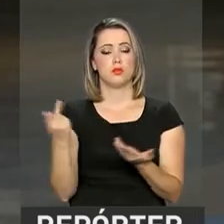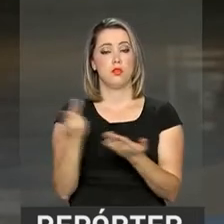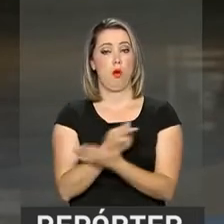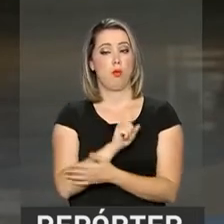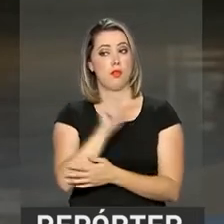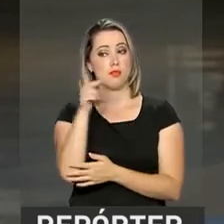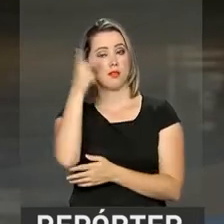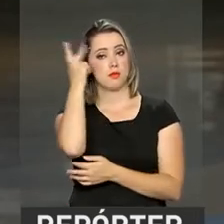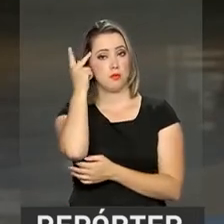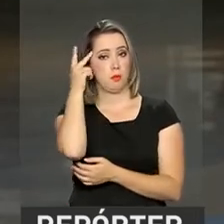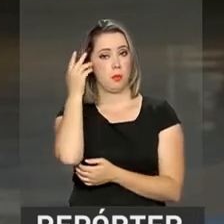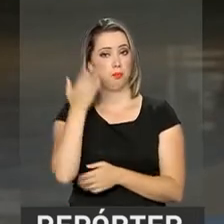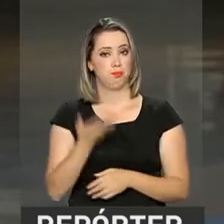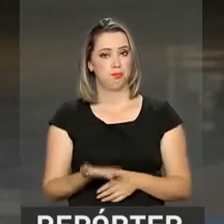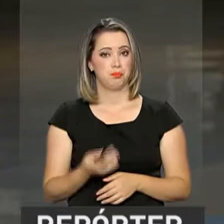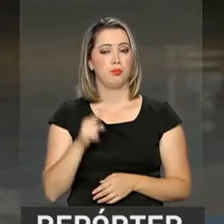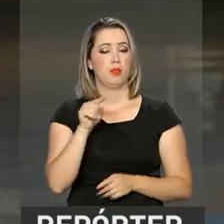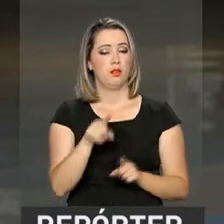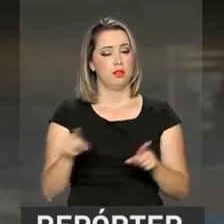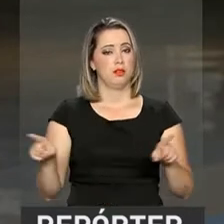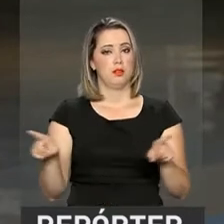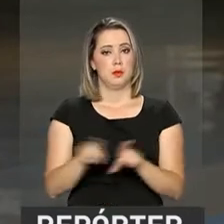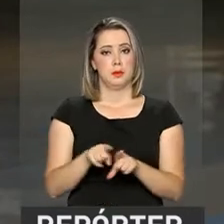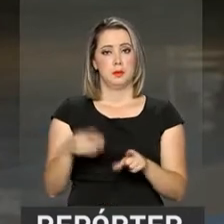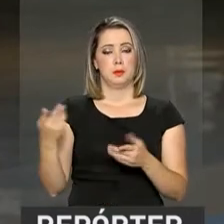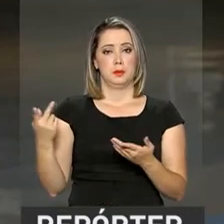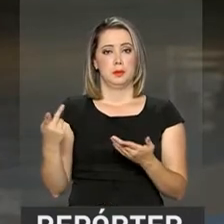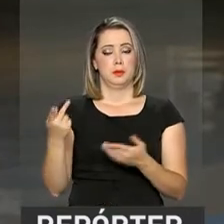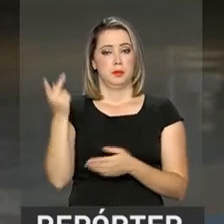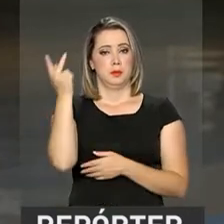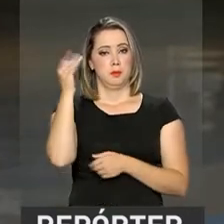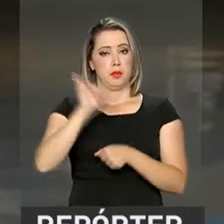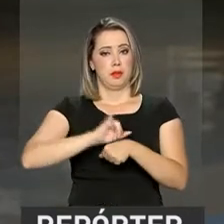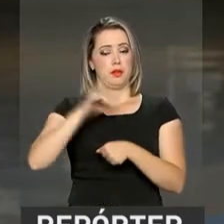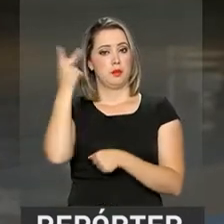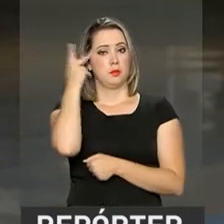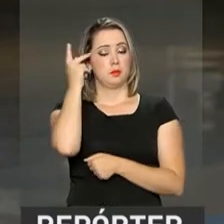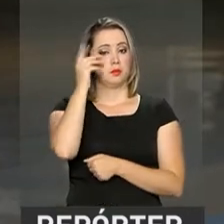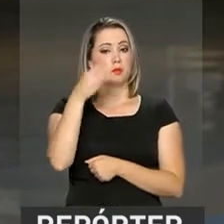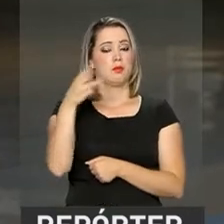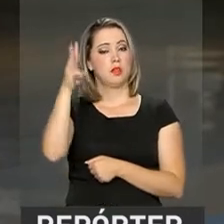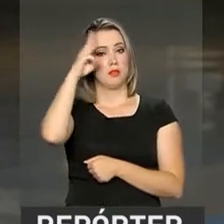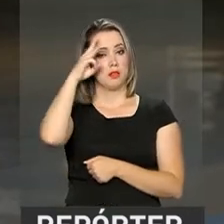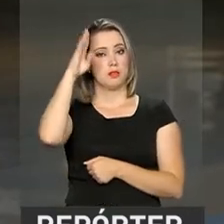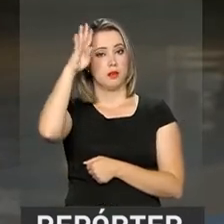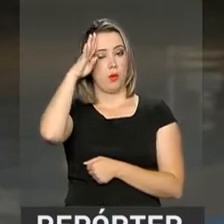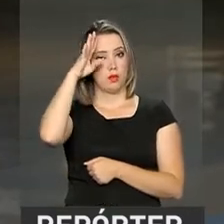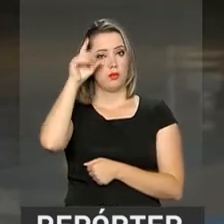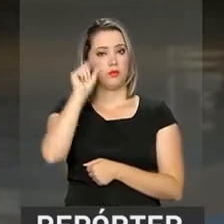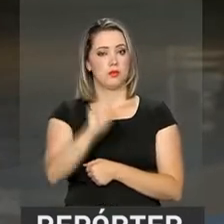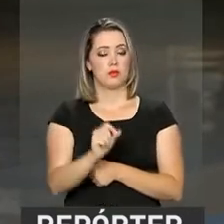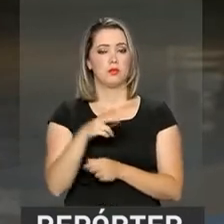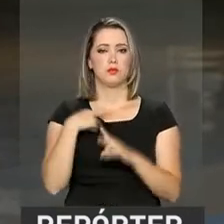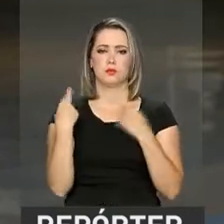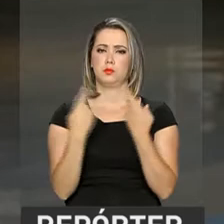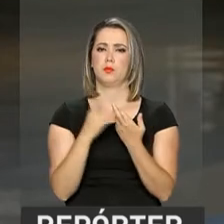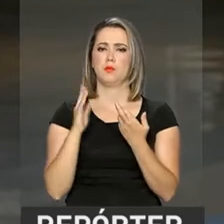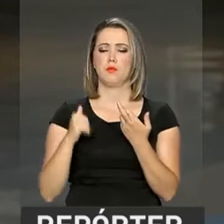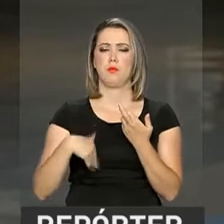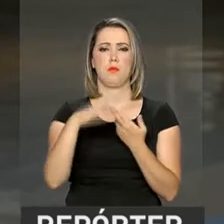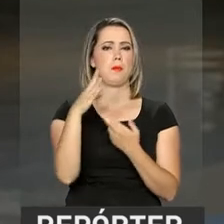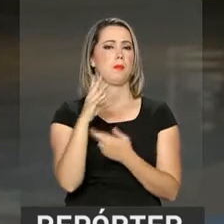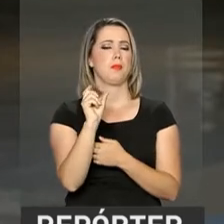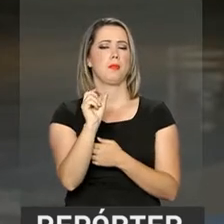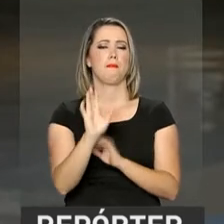paulo o fórum também acontece na capital paulista nesta terça e quarta feira e vai reunir cerca